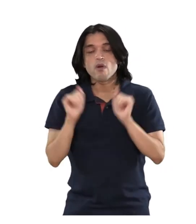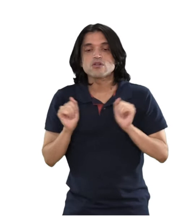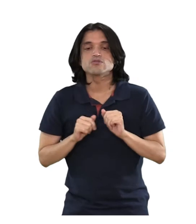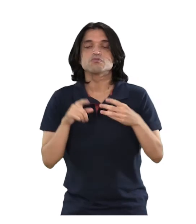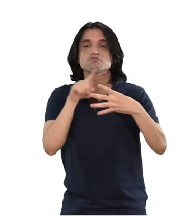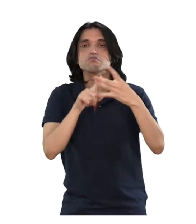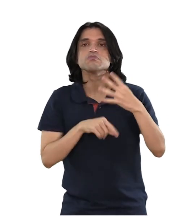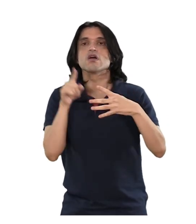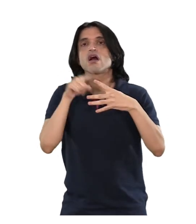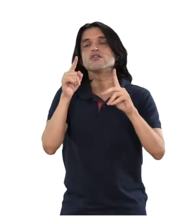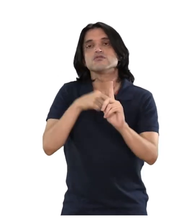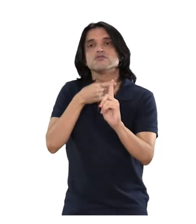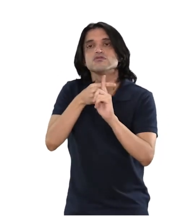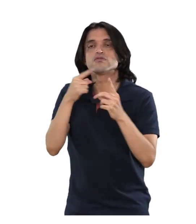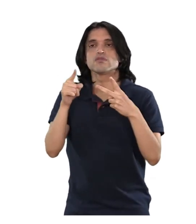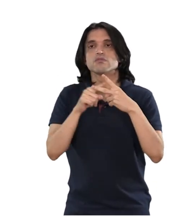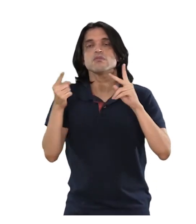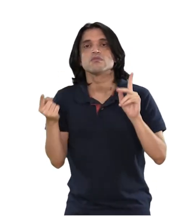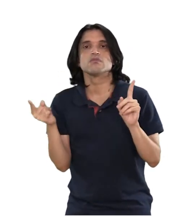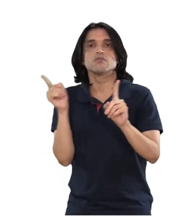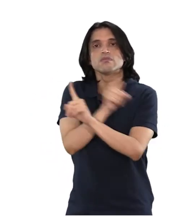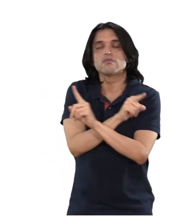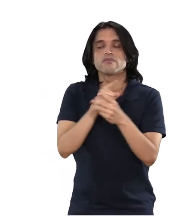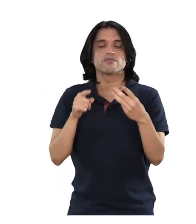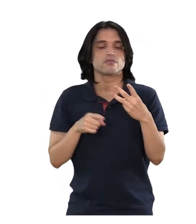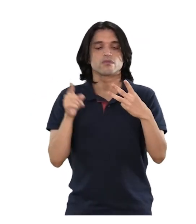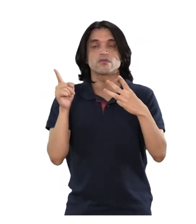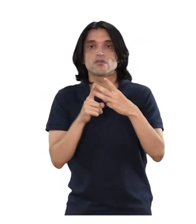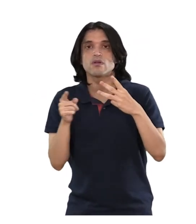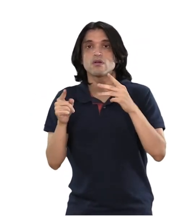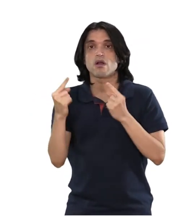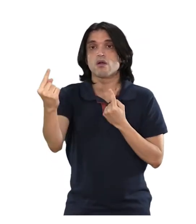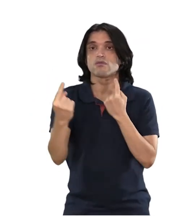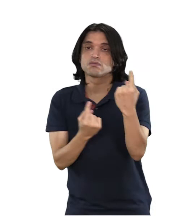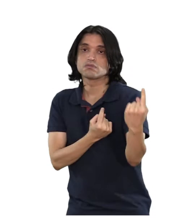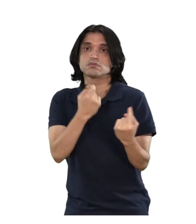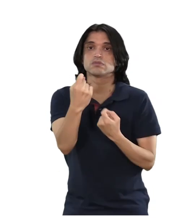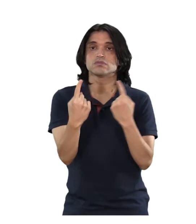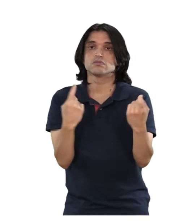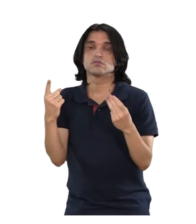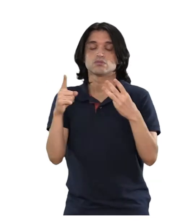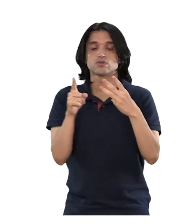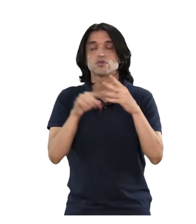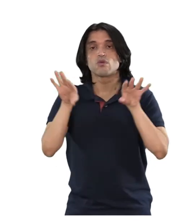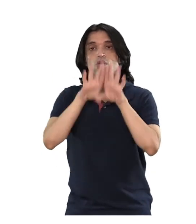oposição, alternativas, conclusivas e explicativas. Vamos ver alguns